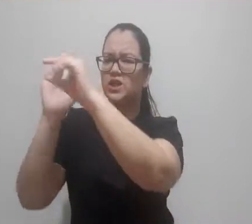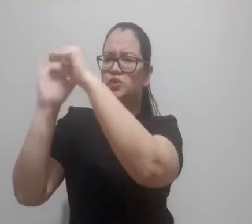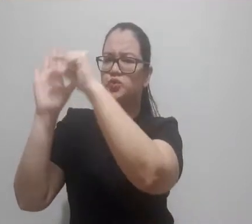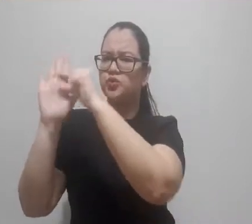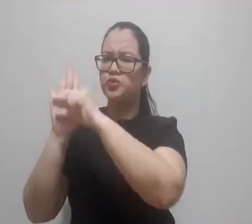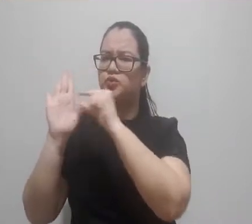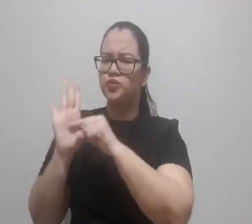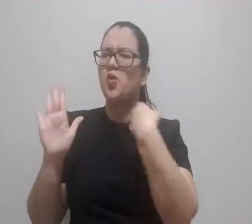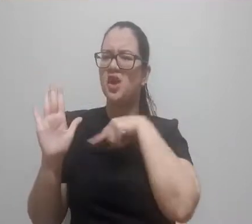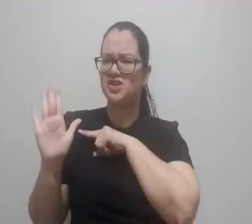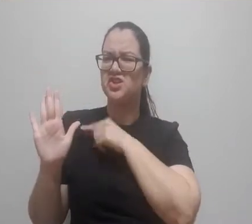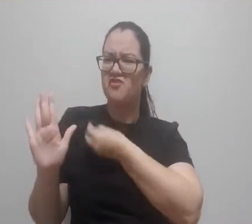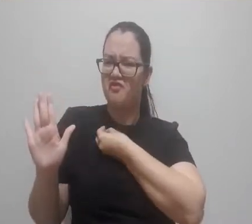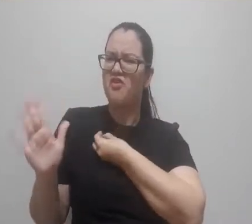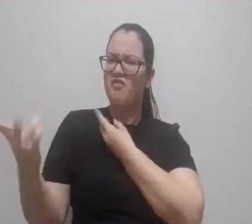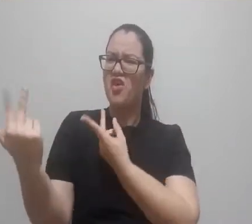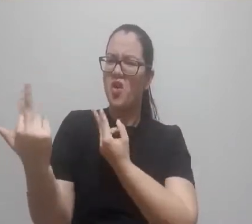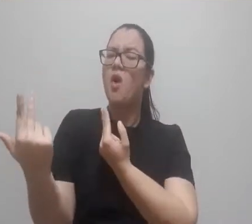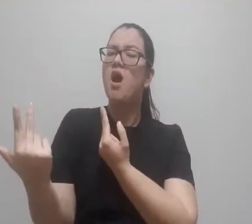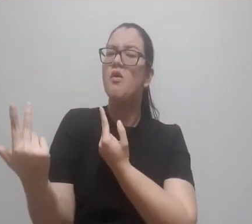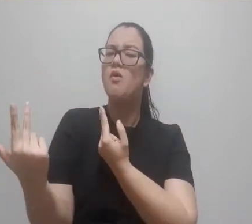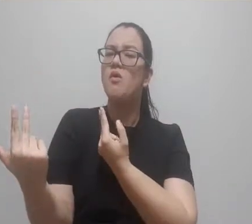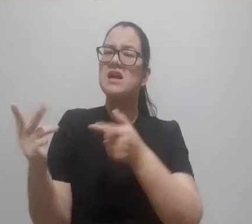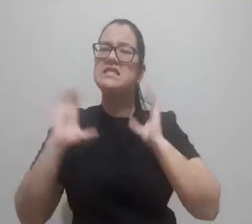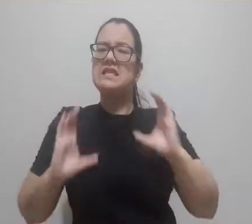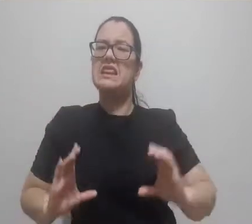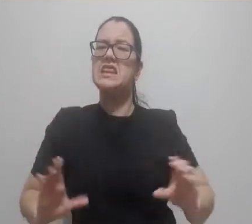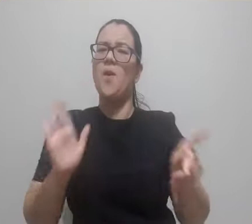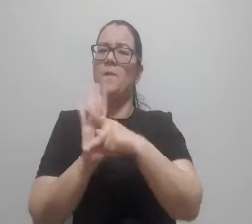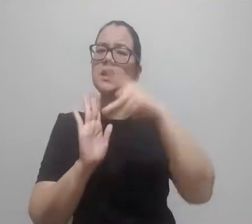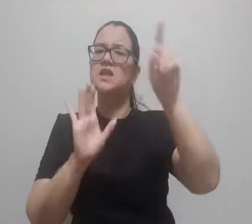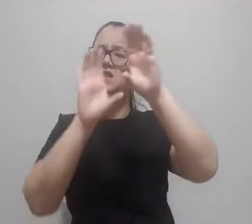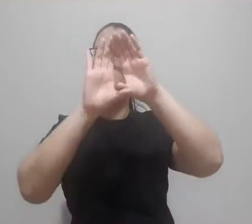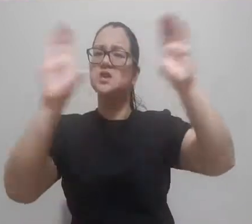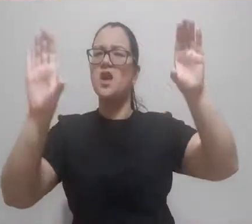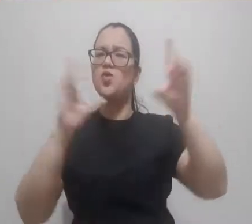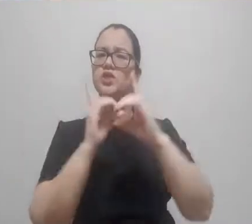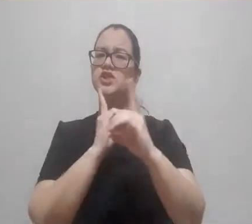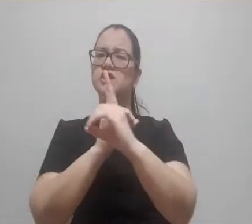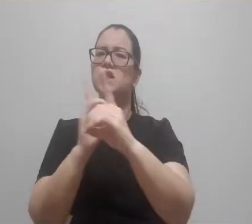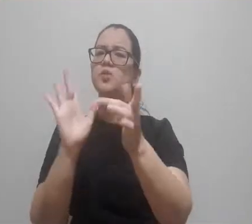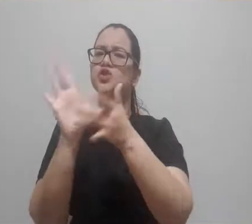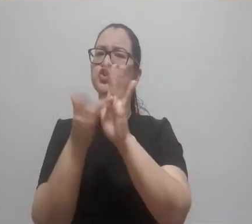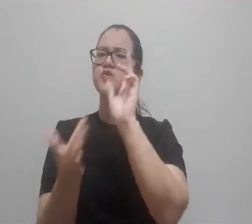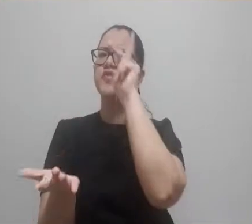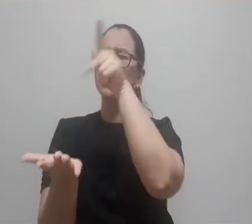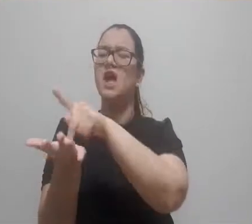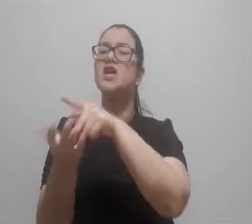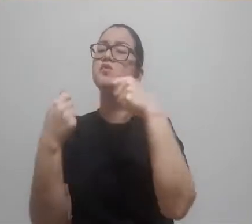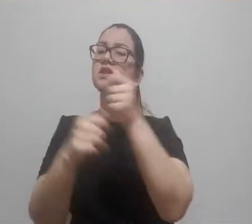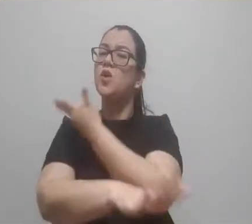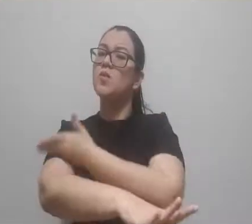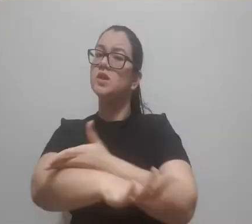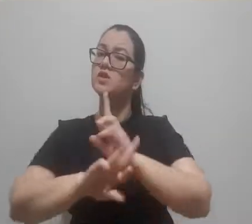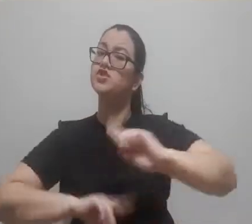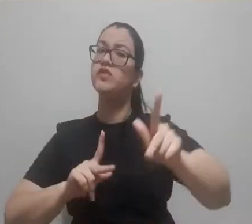céus, aquele que realmente é discípulo de Jesus, ele tem que se comportar de maneira diferente. E eu vejo